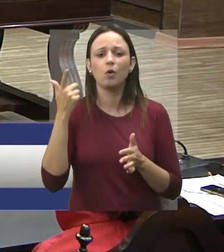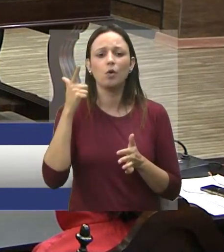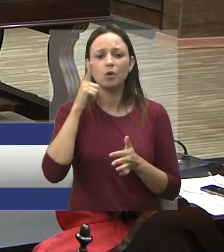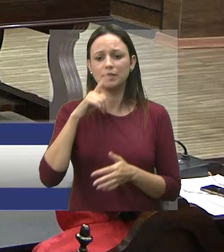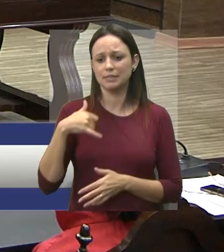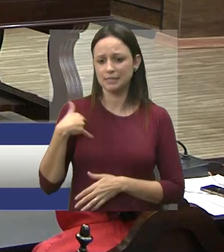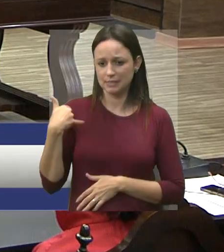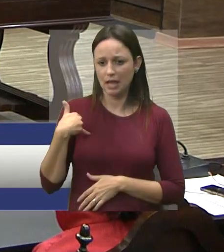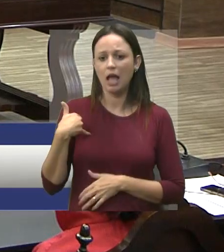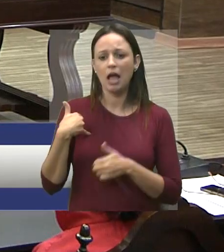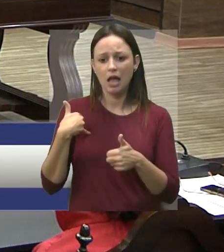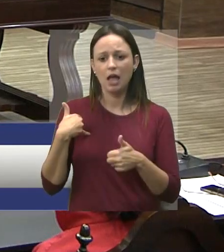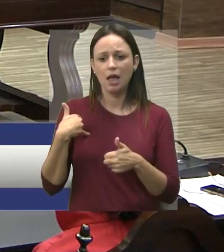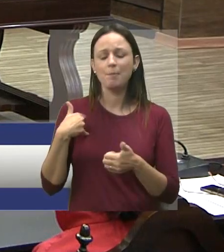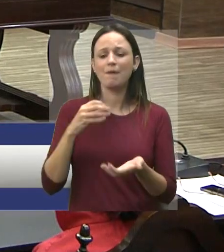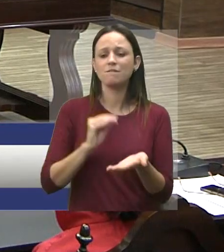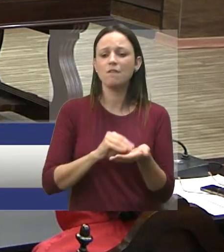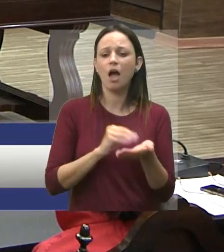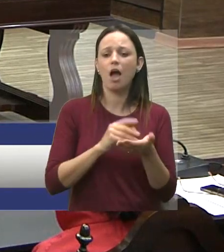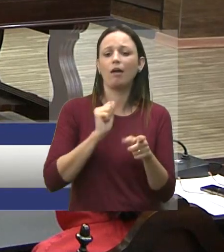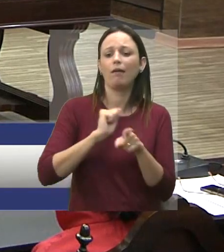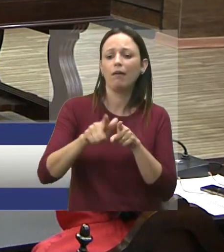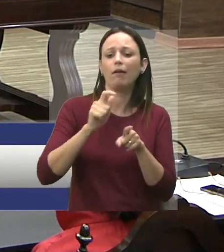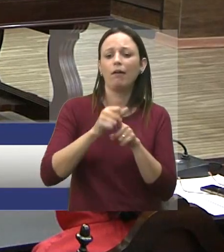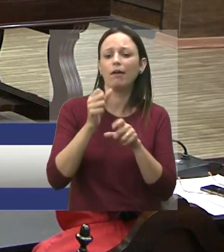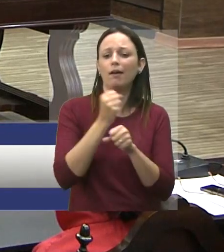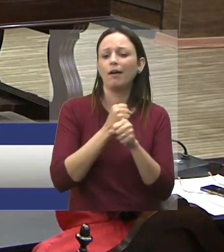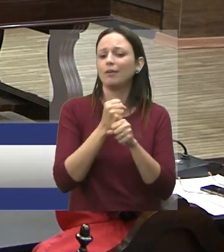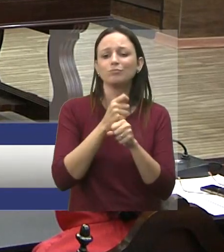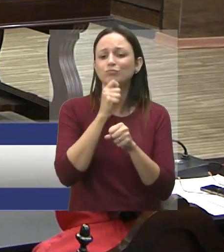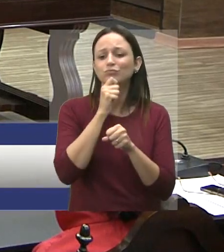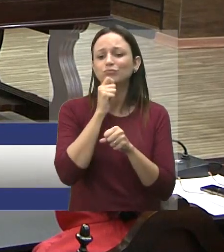terem tempo de contribuição. Os 15 anos